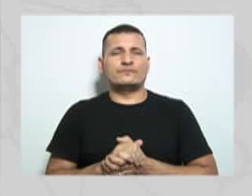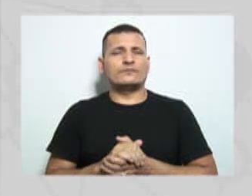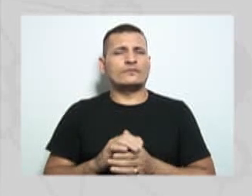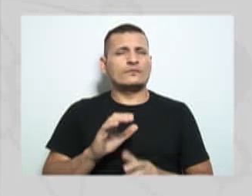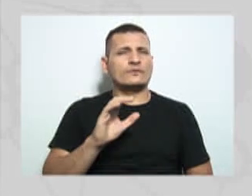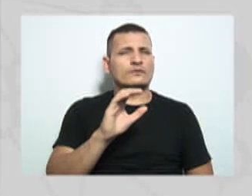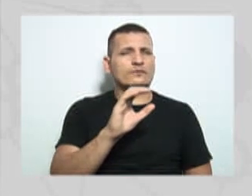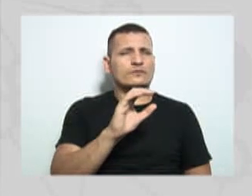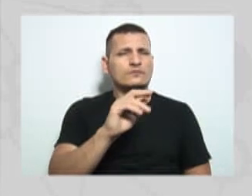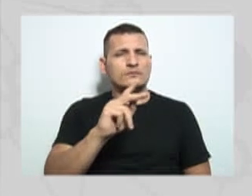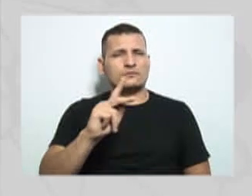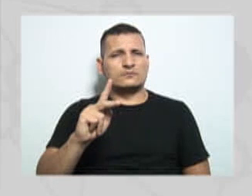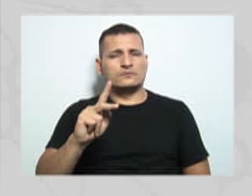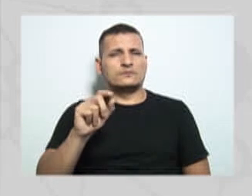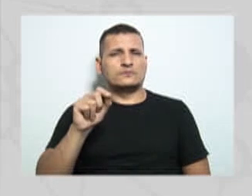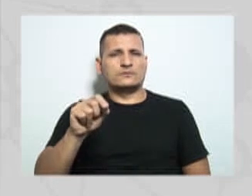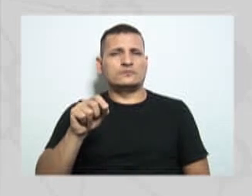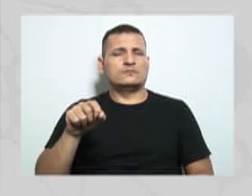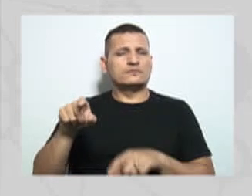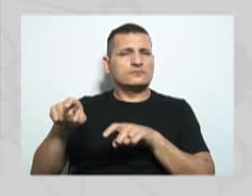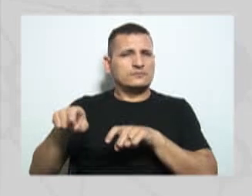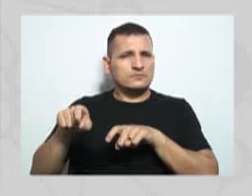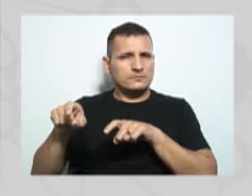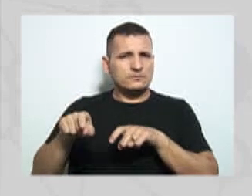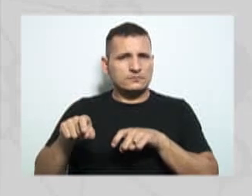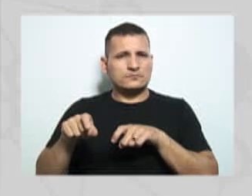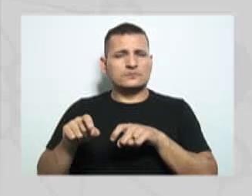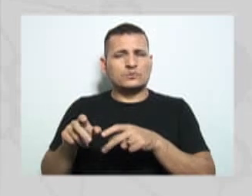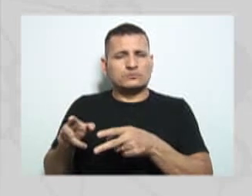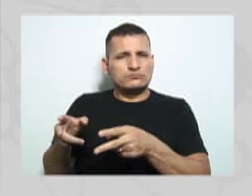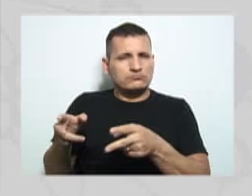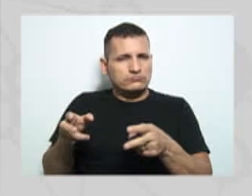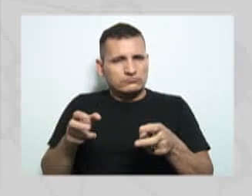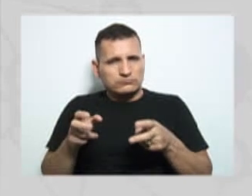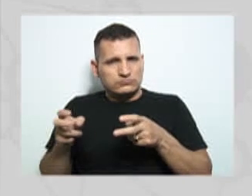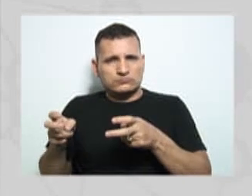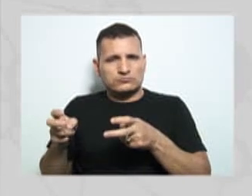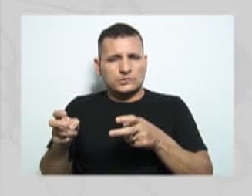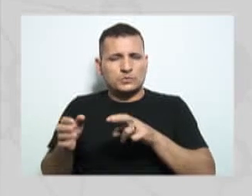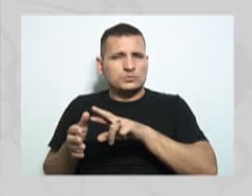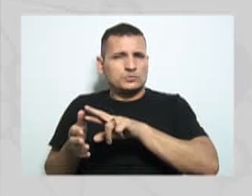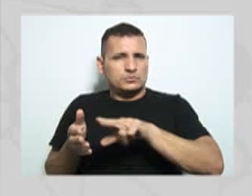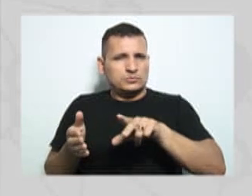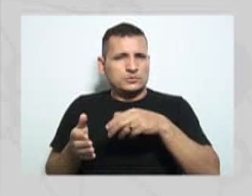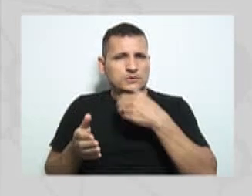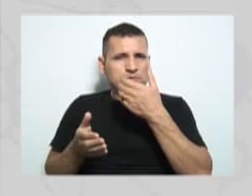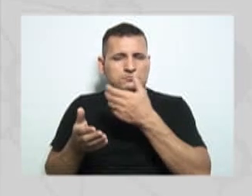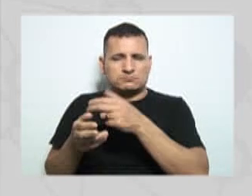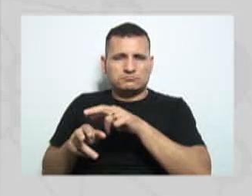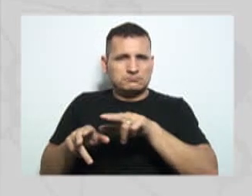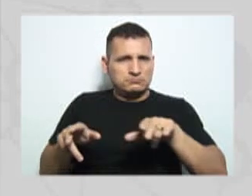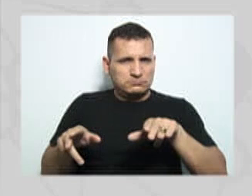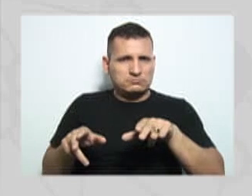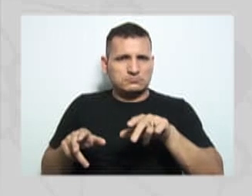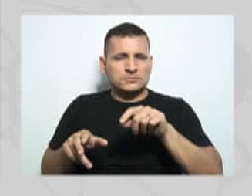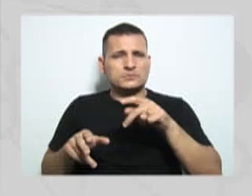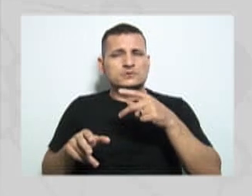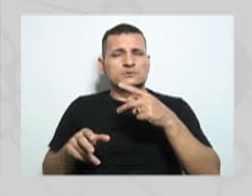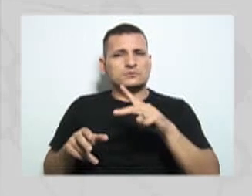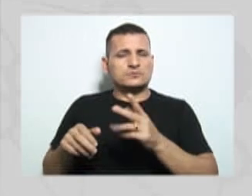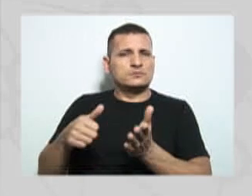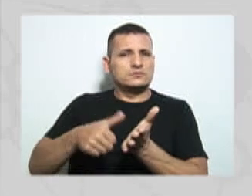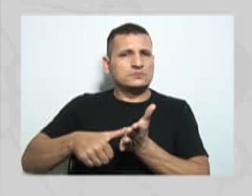cooperativas singulares de produtores agropecuários e extrativistas vegetais, de mercadorias recebidas de seus associados ou dos